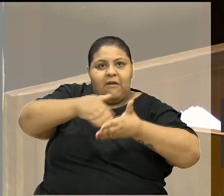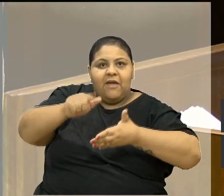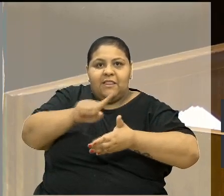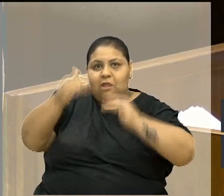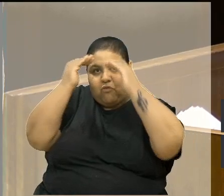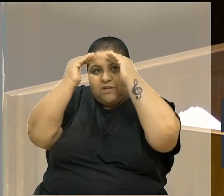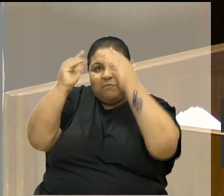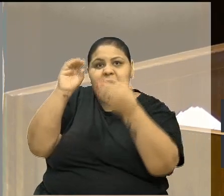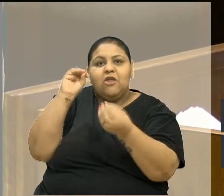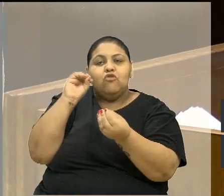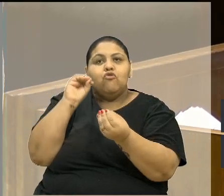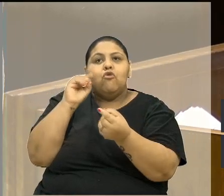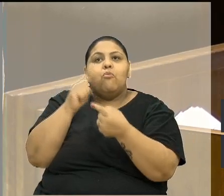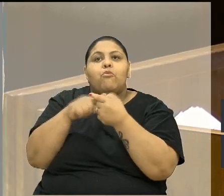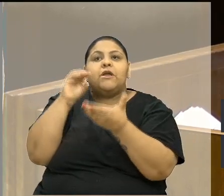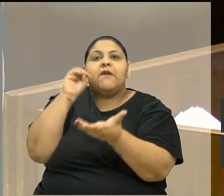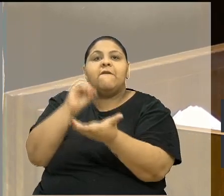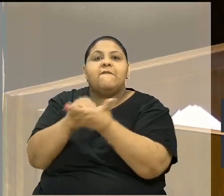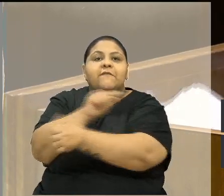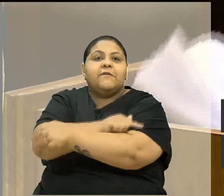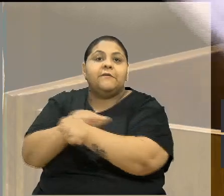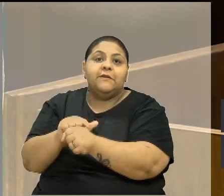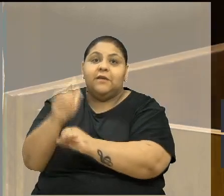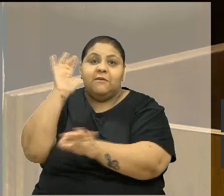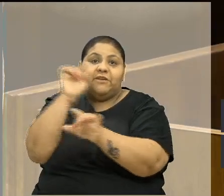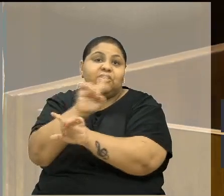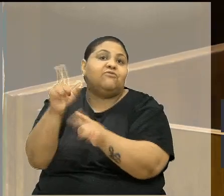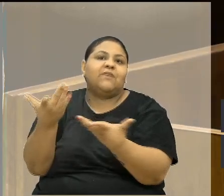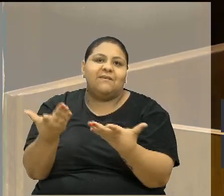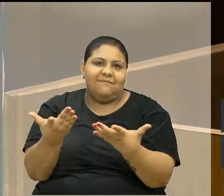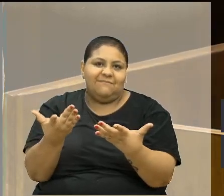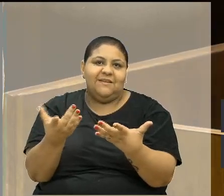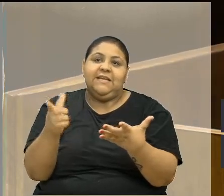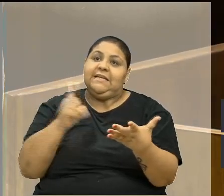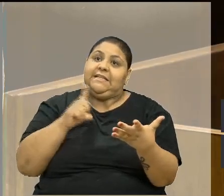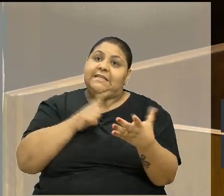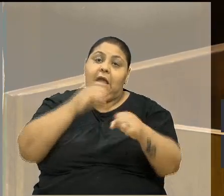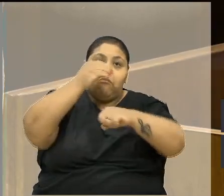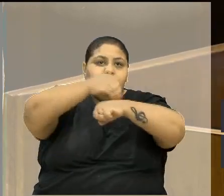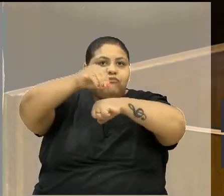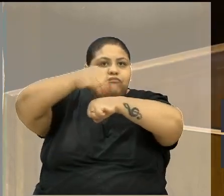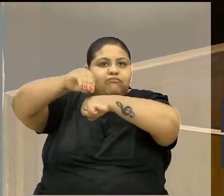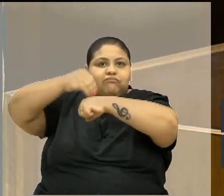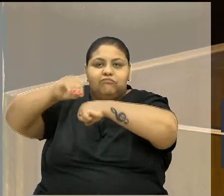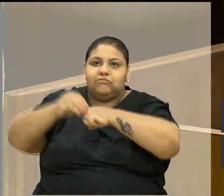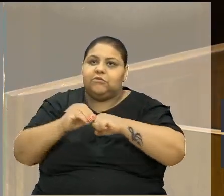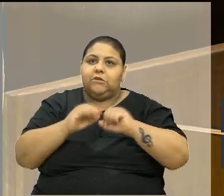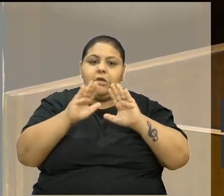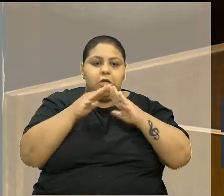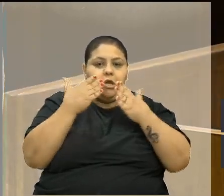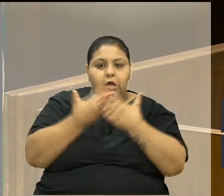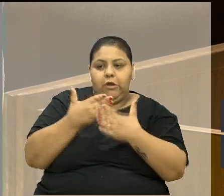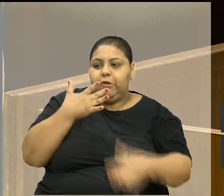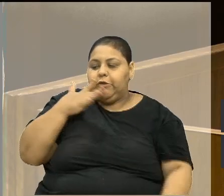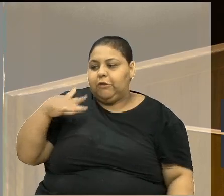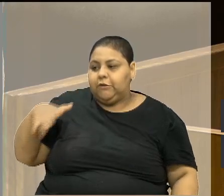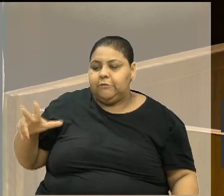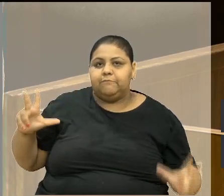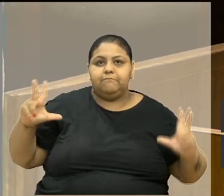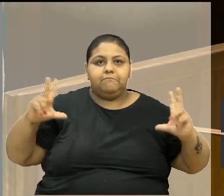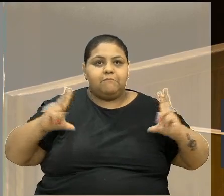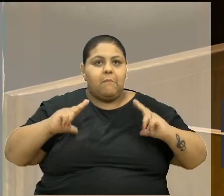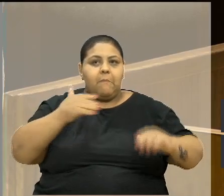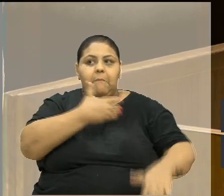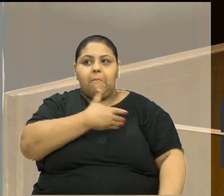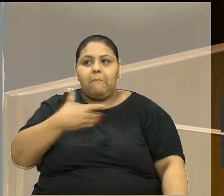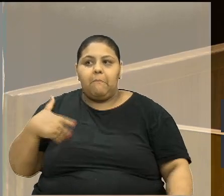de educação, vocês imaginam se não tiver. Então tem várias indicações aqui que é em escolinha privada, escolinha